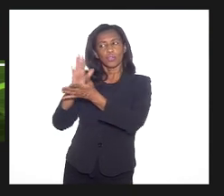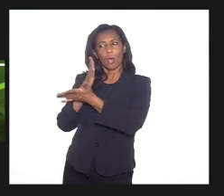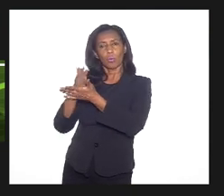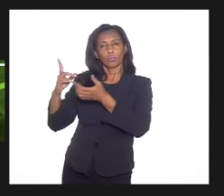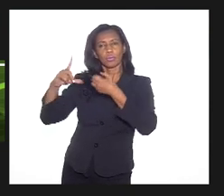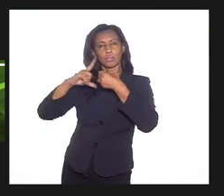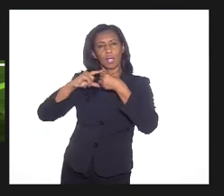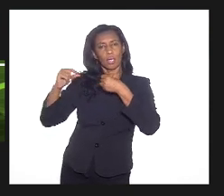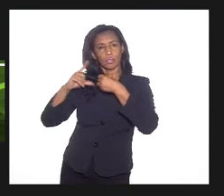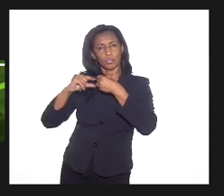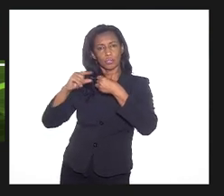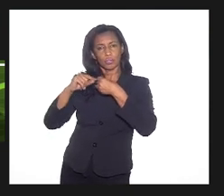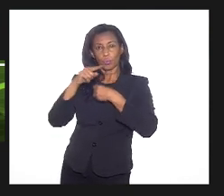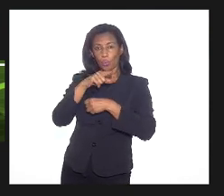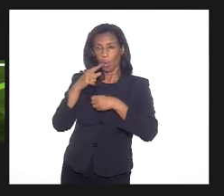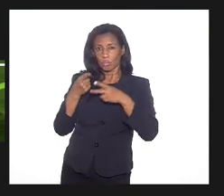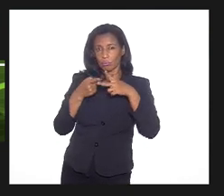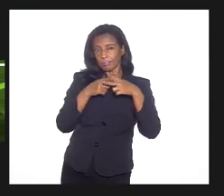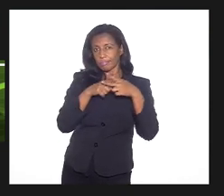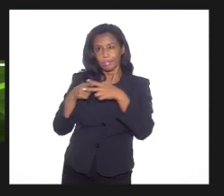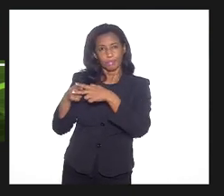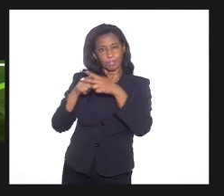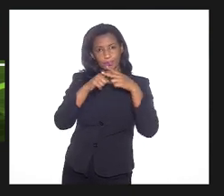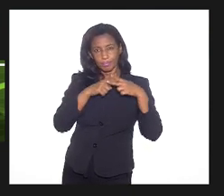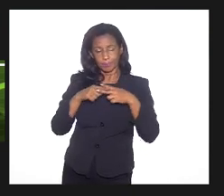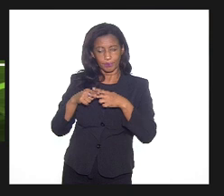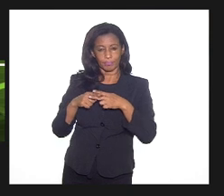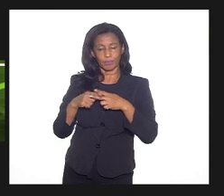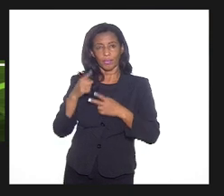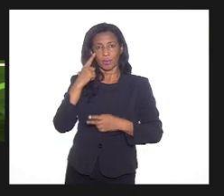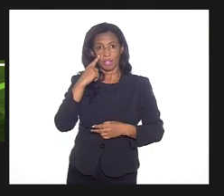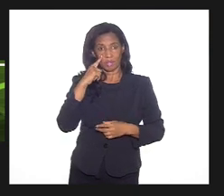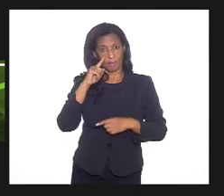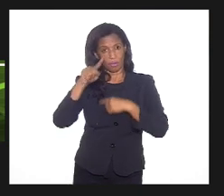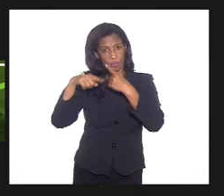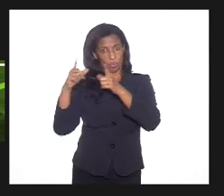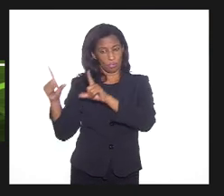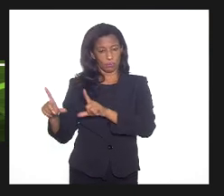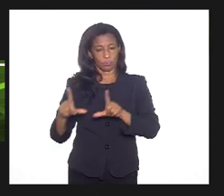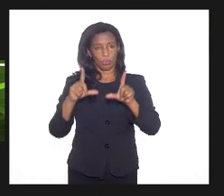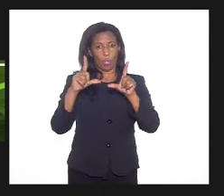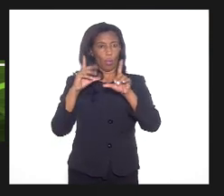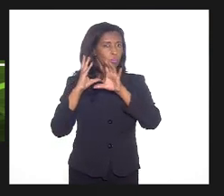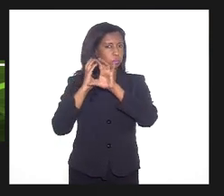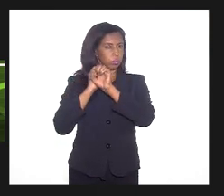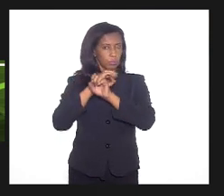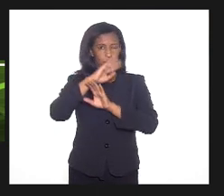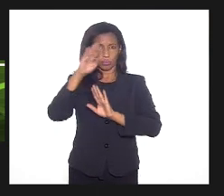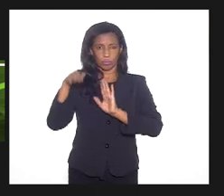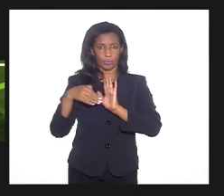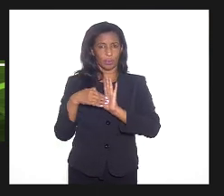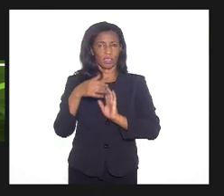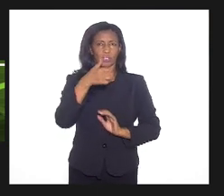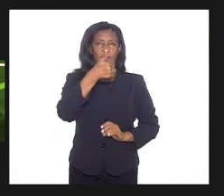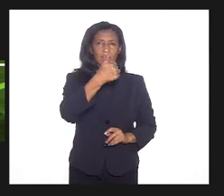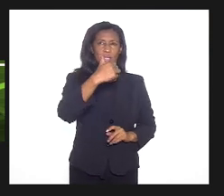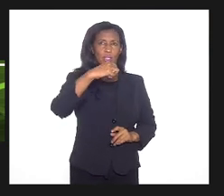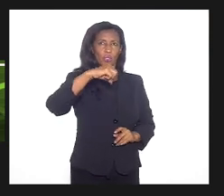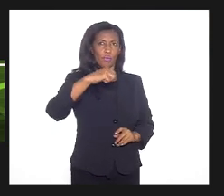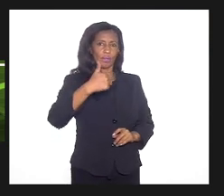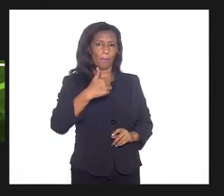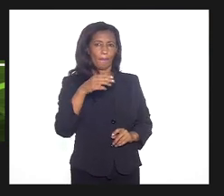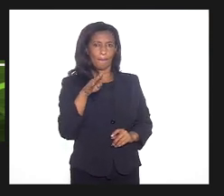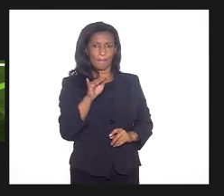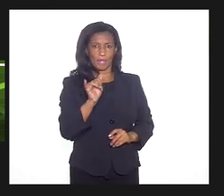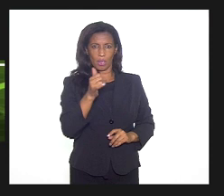artigos da lei. Nós recalculamos, vocês vão ver no slide seguinte o montante total, mas a gente estava em 191